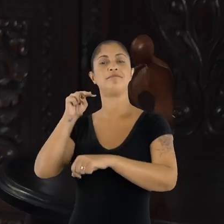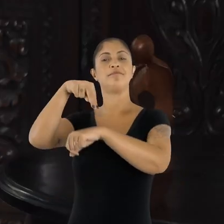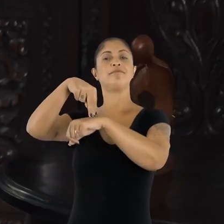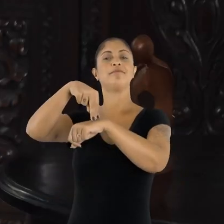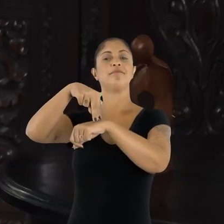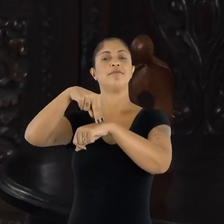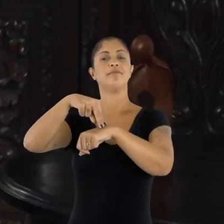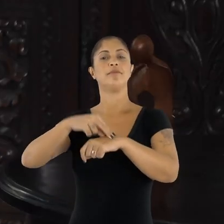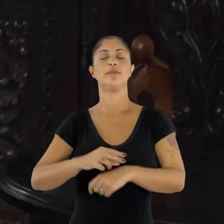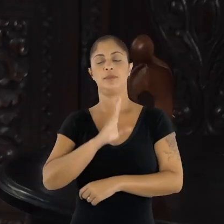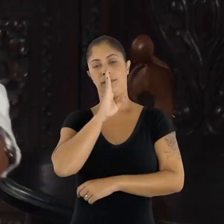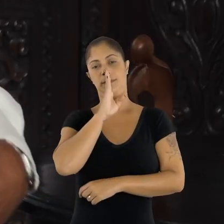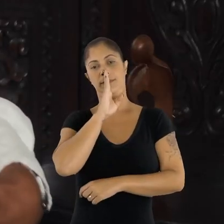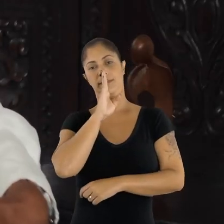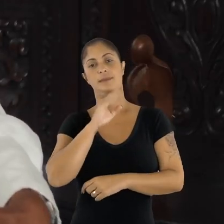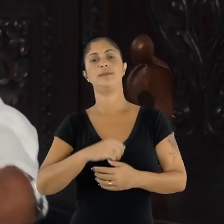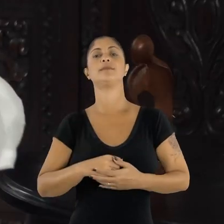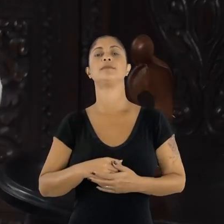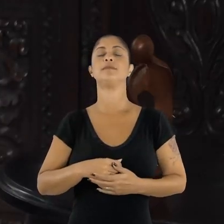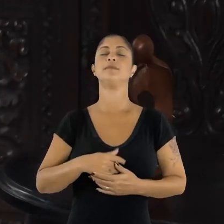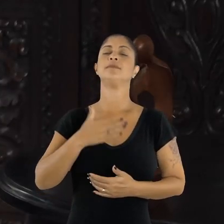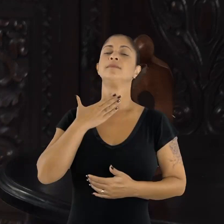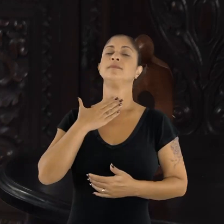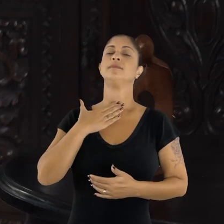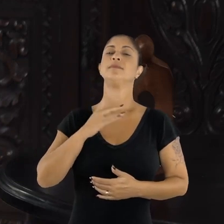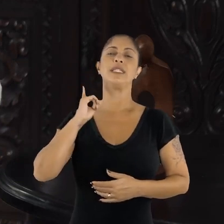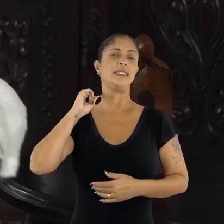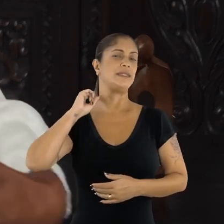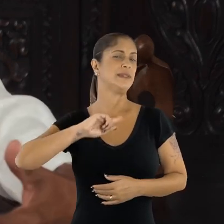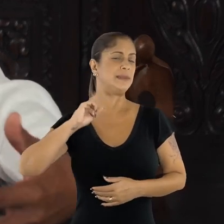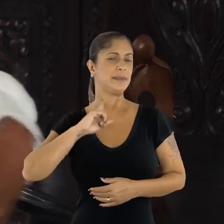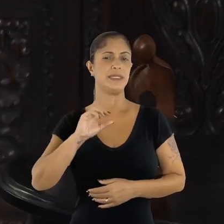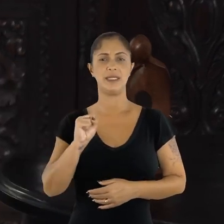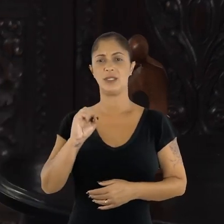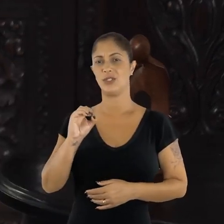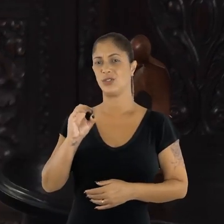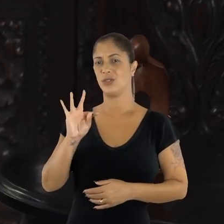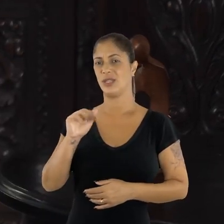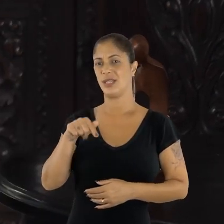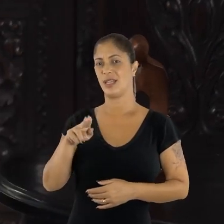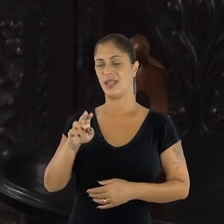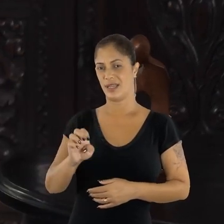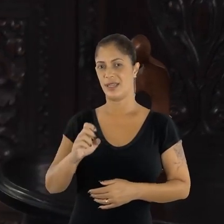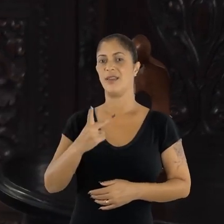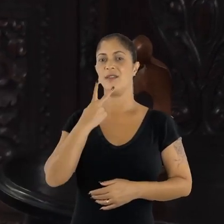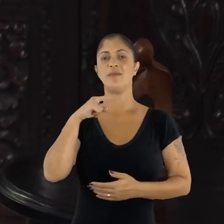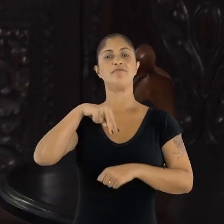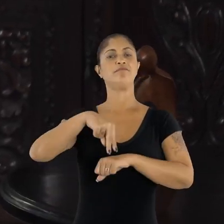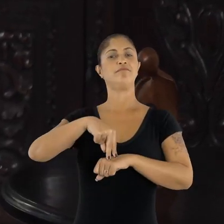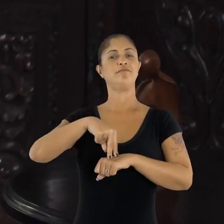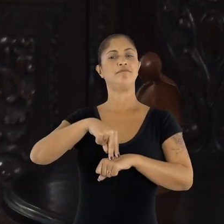sobe Vicentinho. e ele calado, com um sotaque bem mineiro, ele com as mãos paradas,